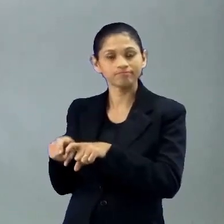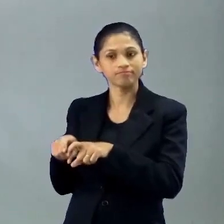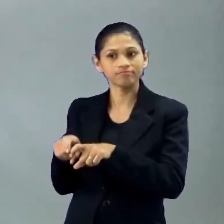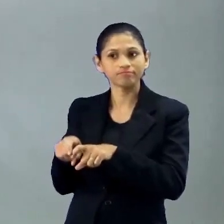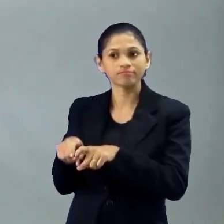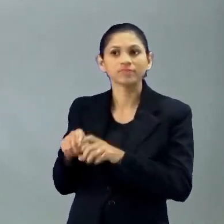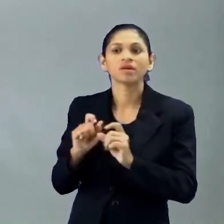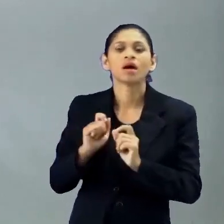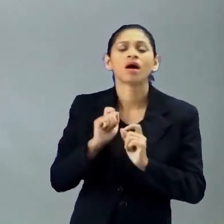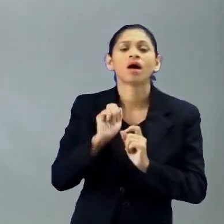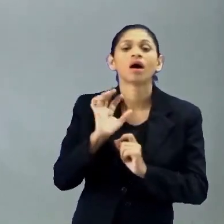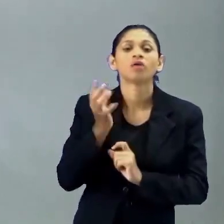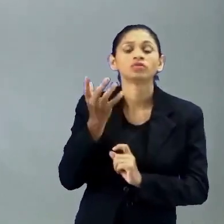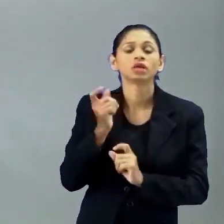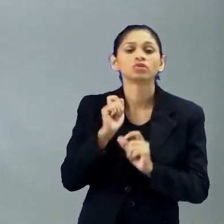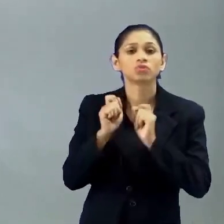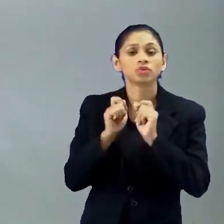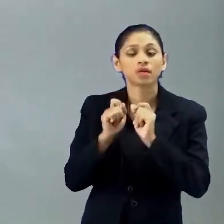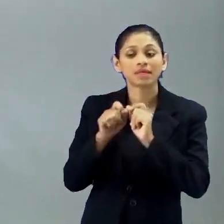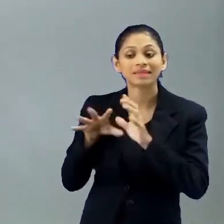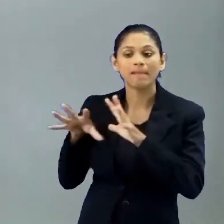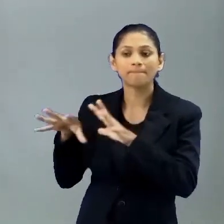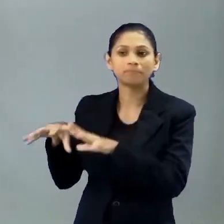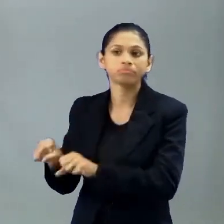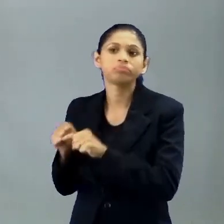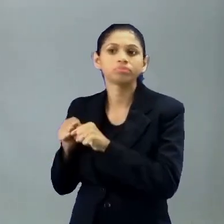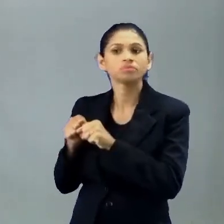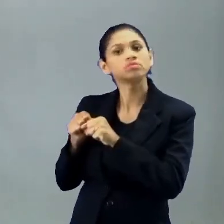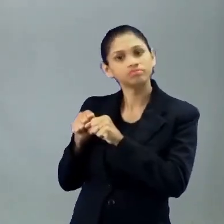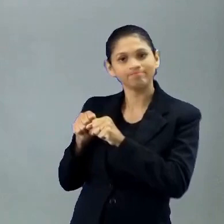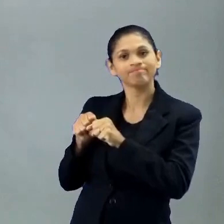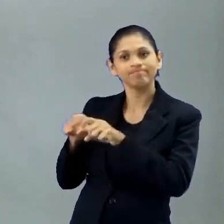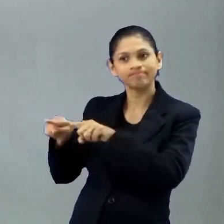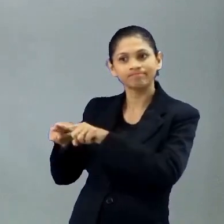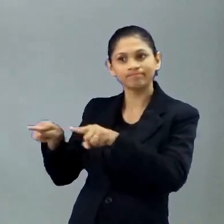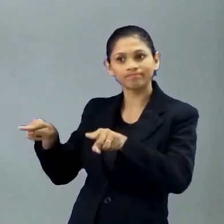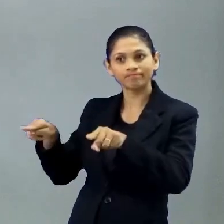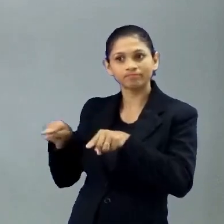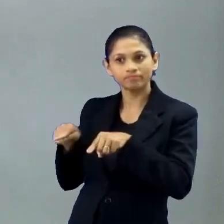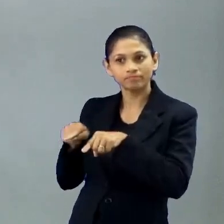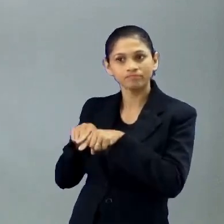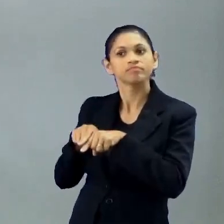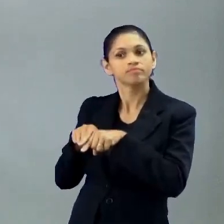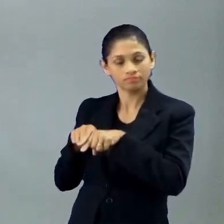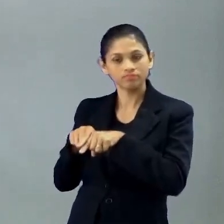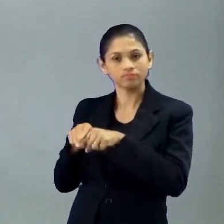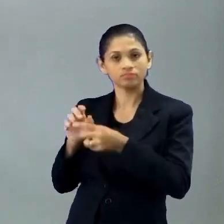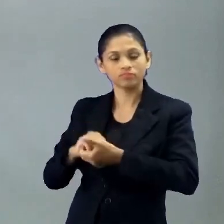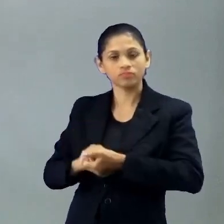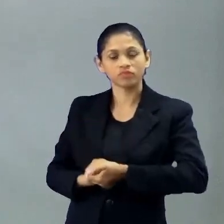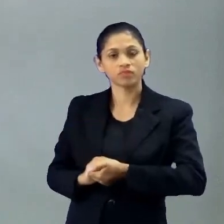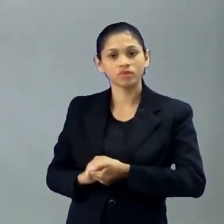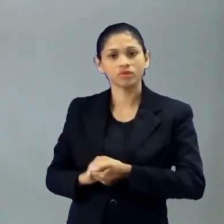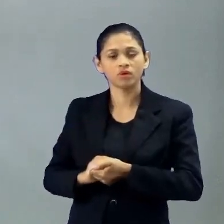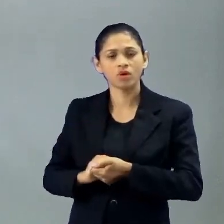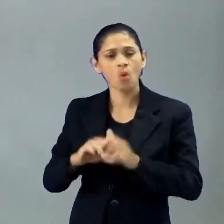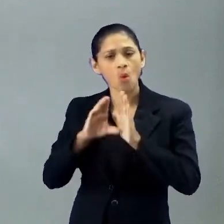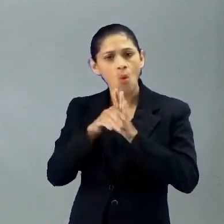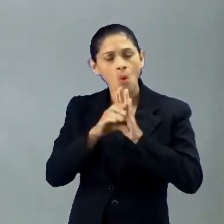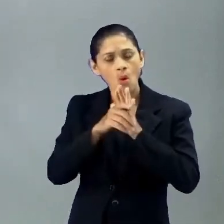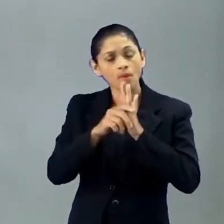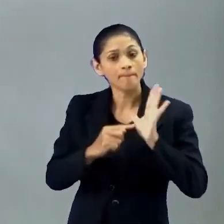da terra. O conceito que eu acabei de ler para vocês, ele ilustra uma ideia que é